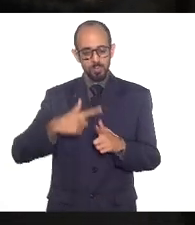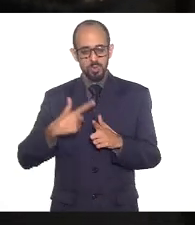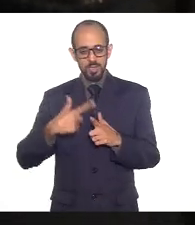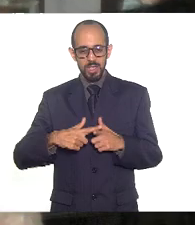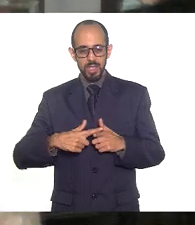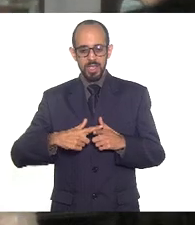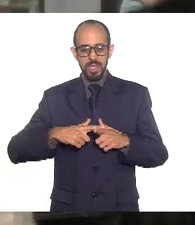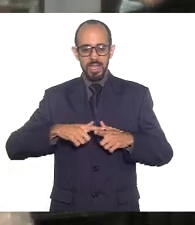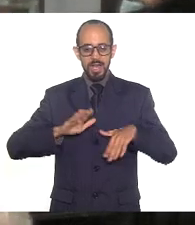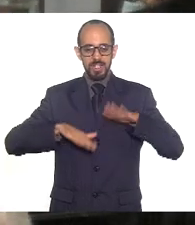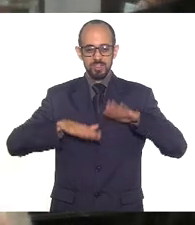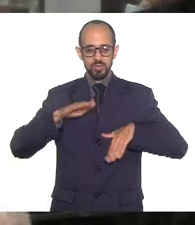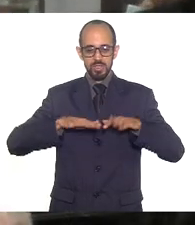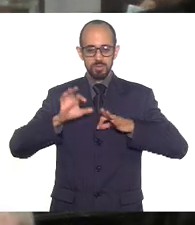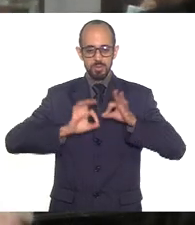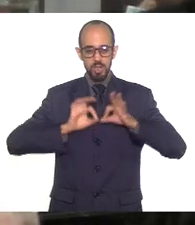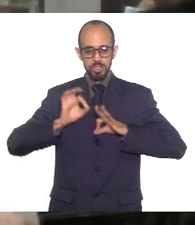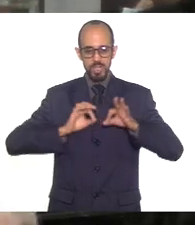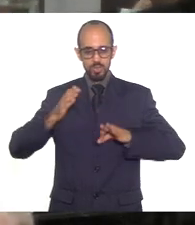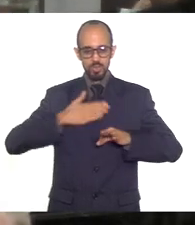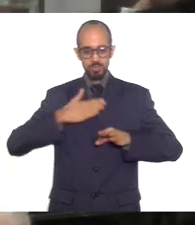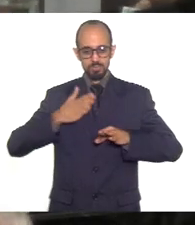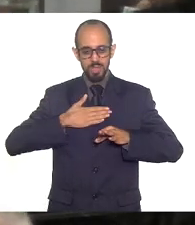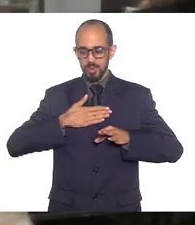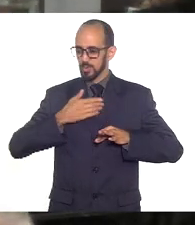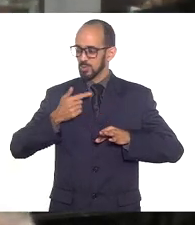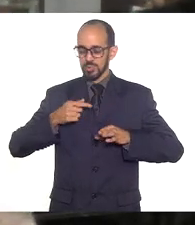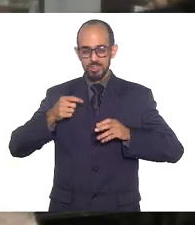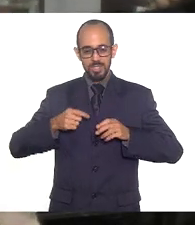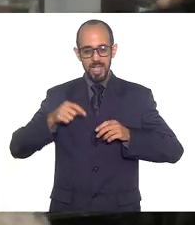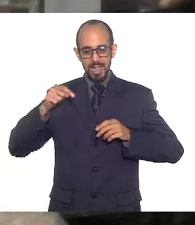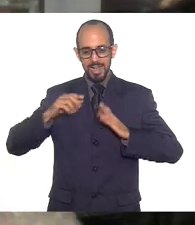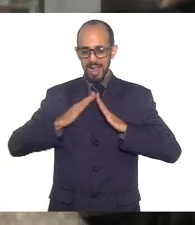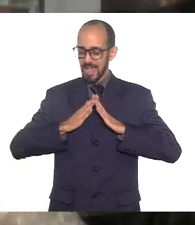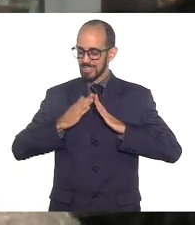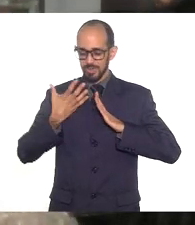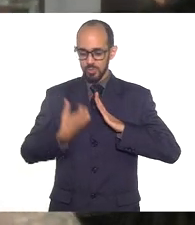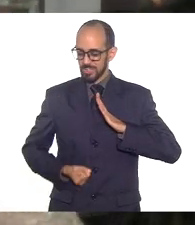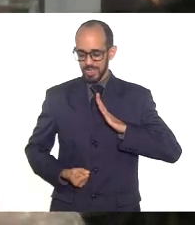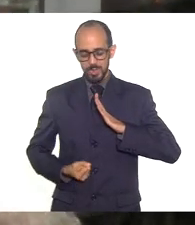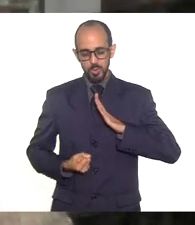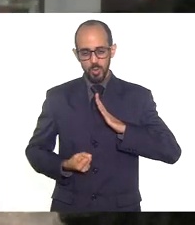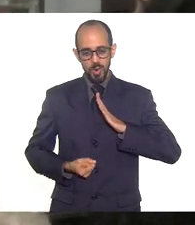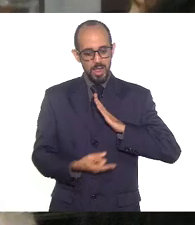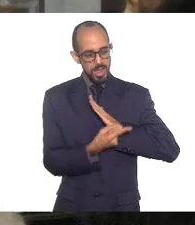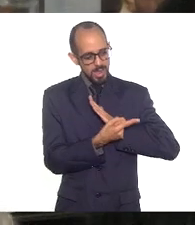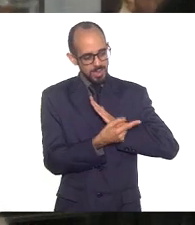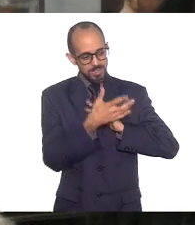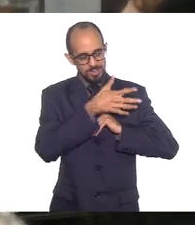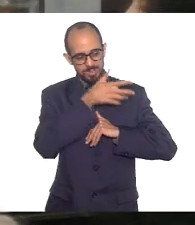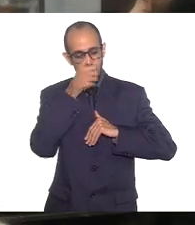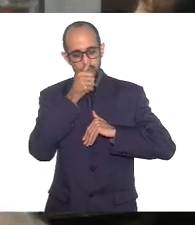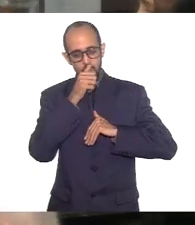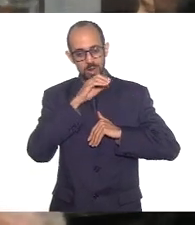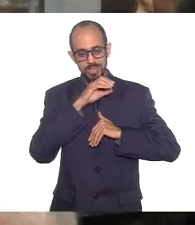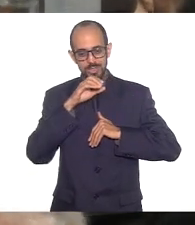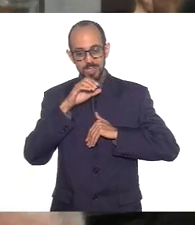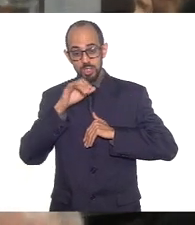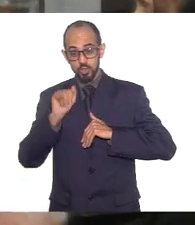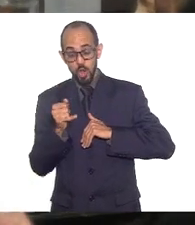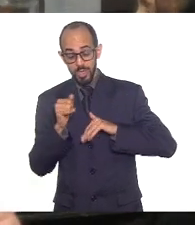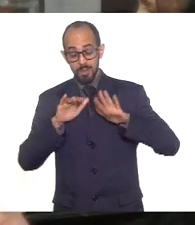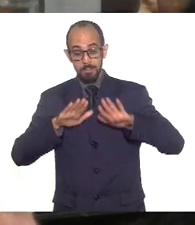vezes projetos meus condenados aqui na casa foram salvos não só na ccj